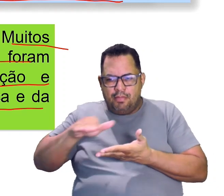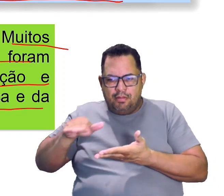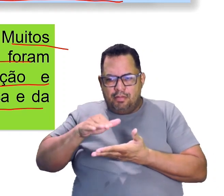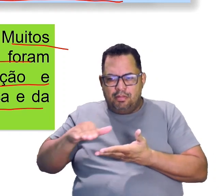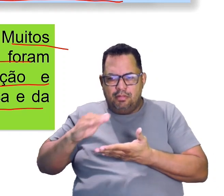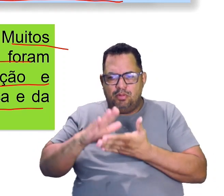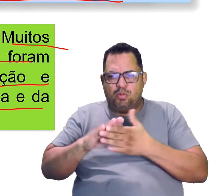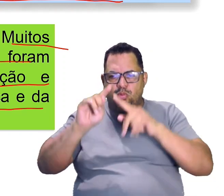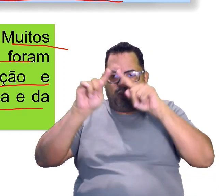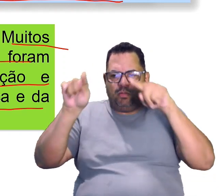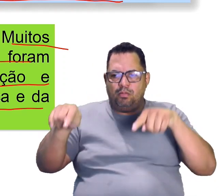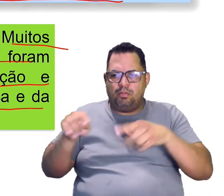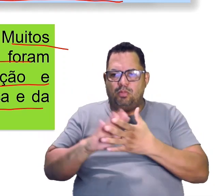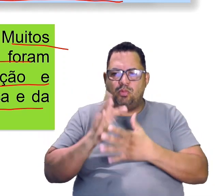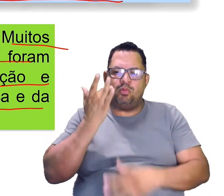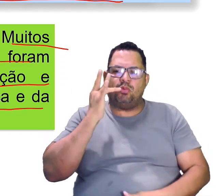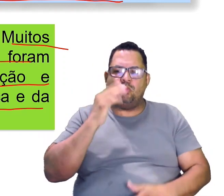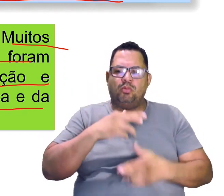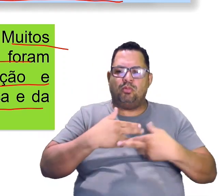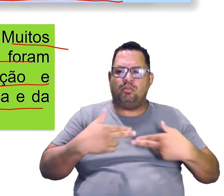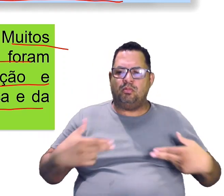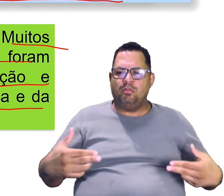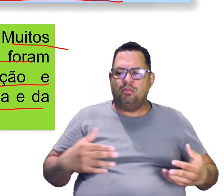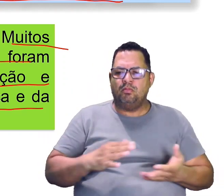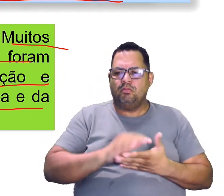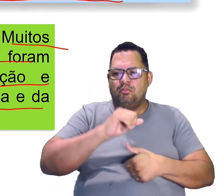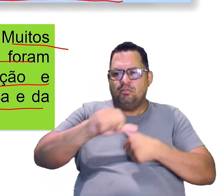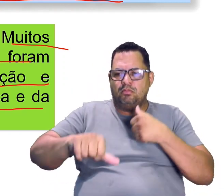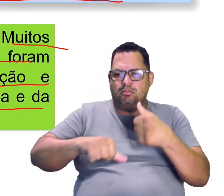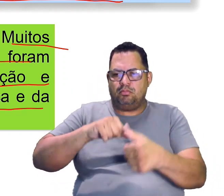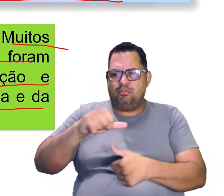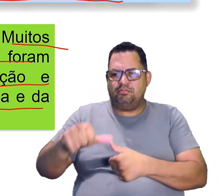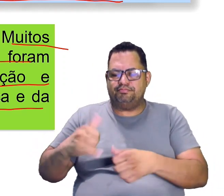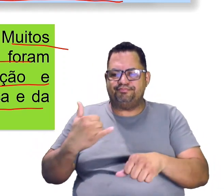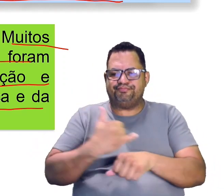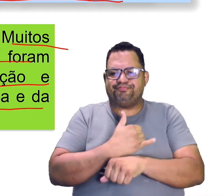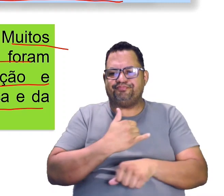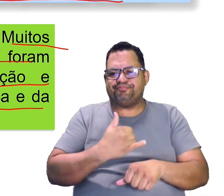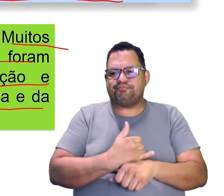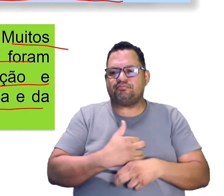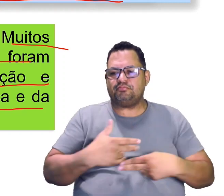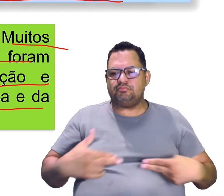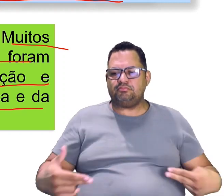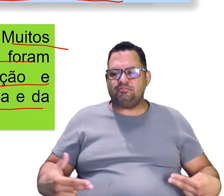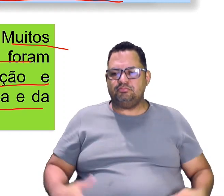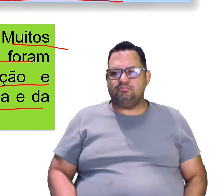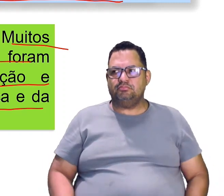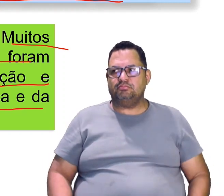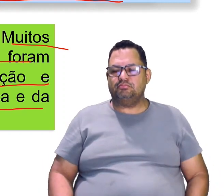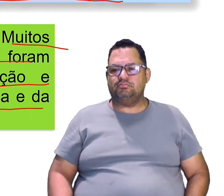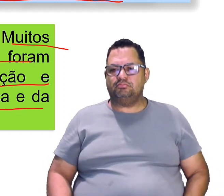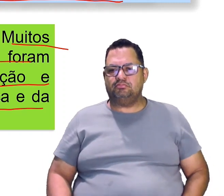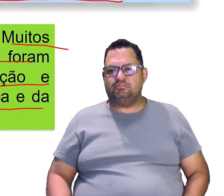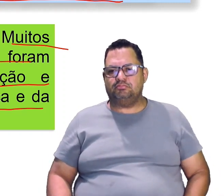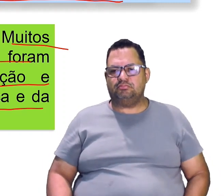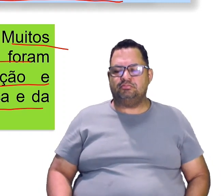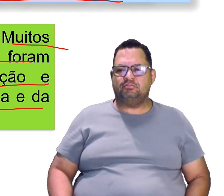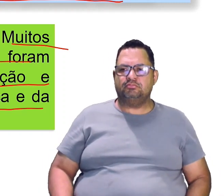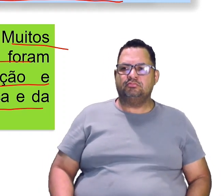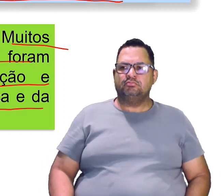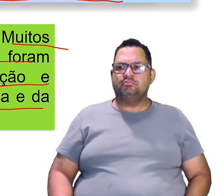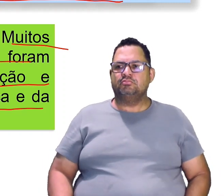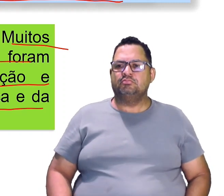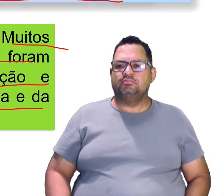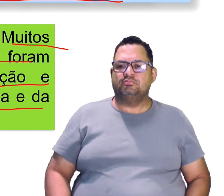placas, o ferro, o ouro, enfim, isso através da metalurgia, já com conhecimentos de química muito